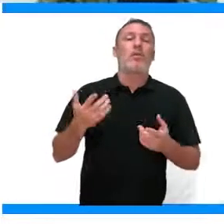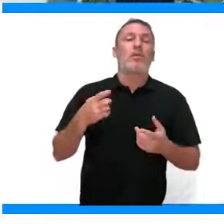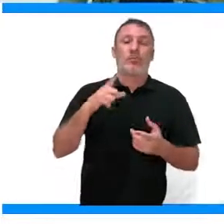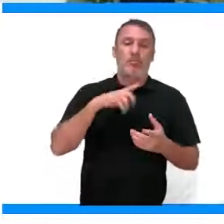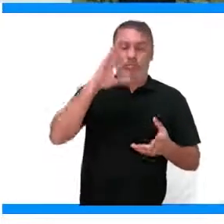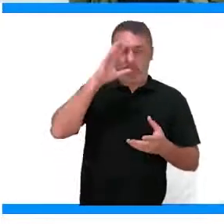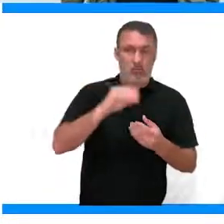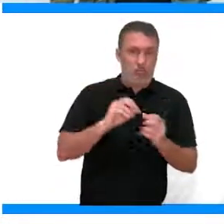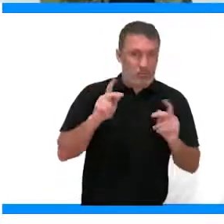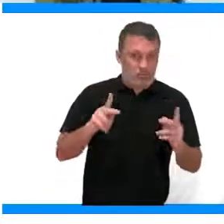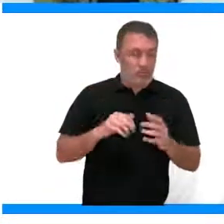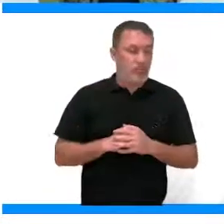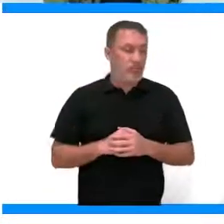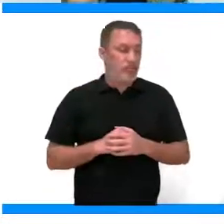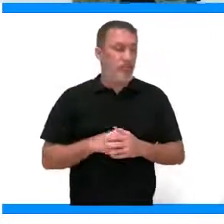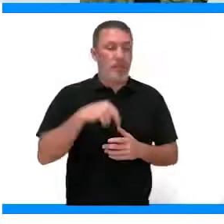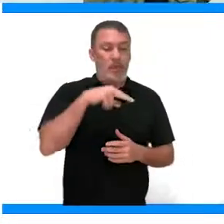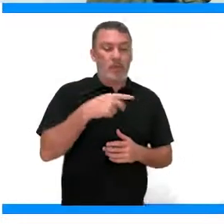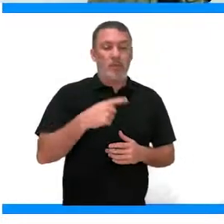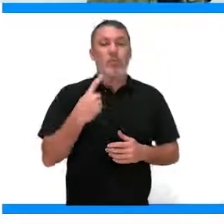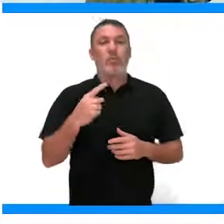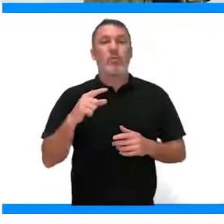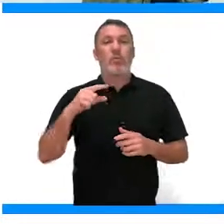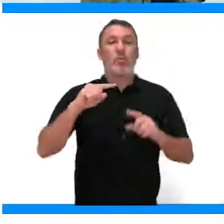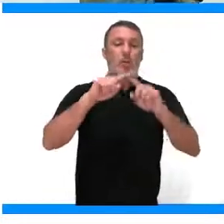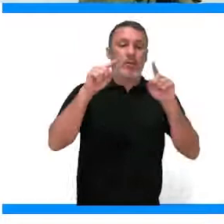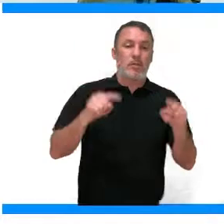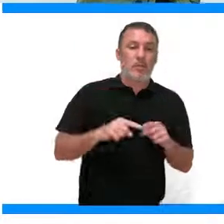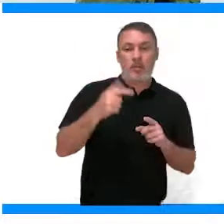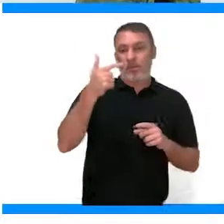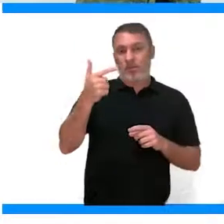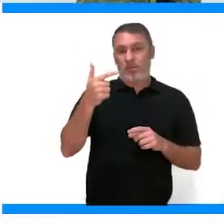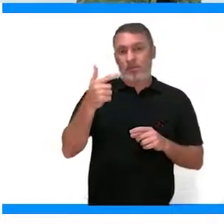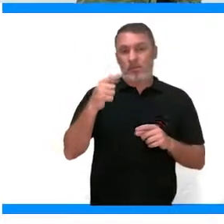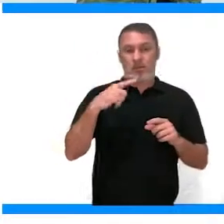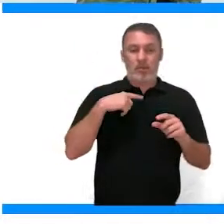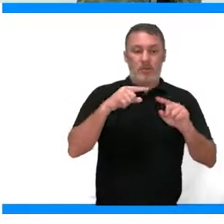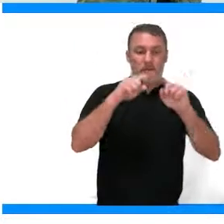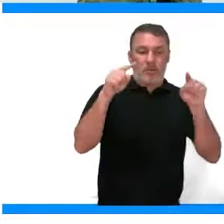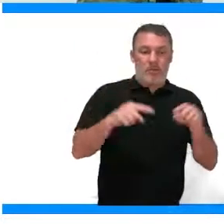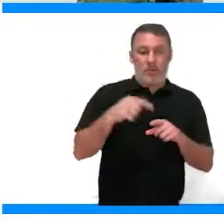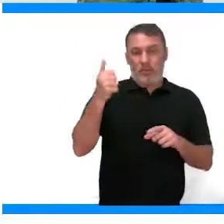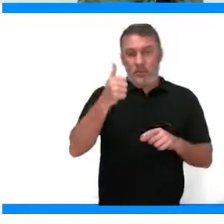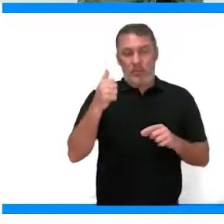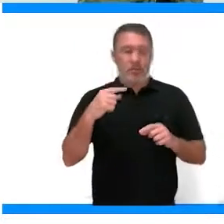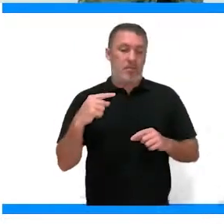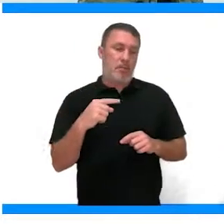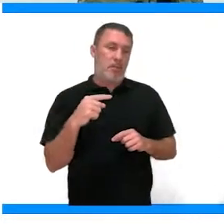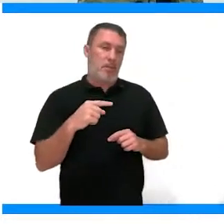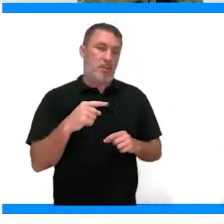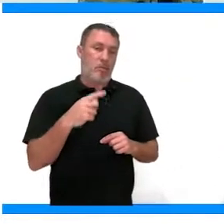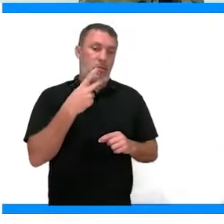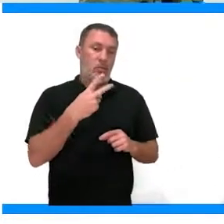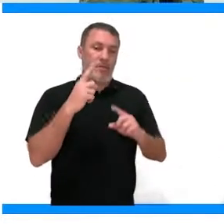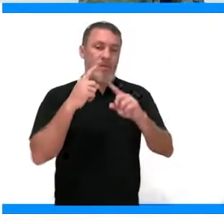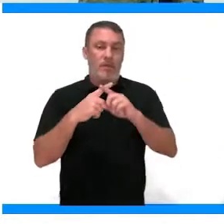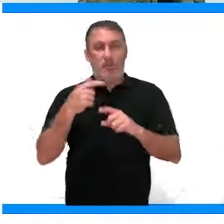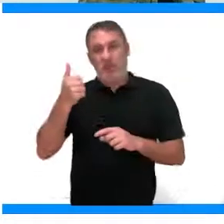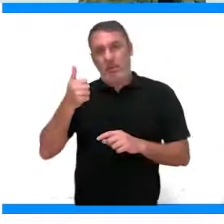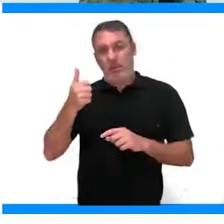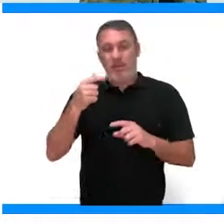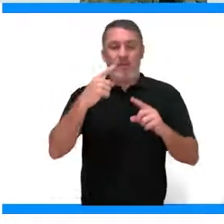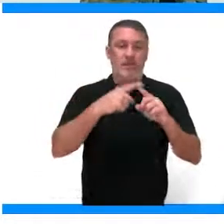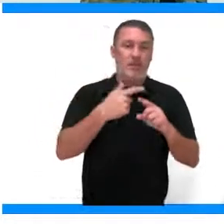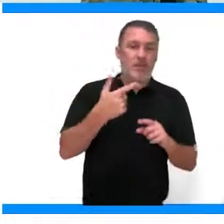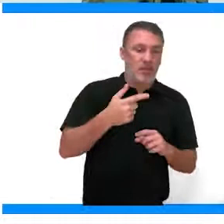saber o produto notável. Beleza? N menos 1 ao quadrado, quadrado do primeiro, N ao quadrado, menos 2 vezes o